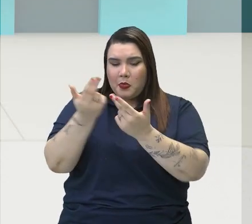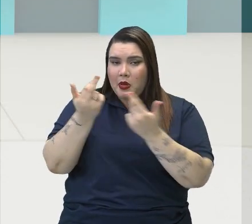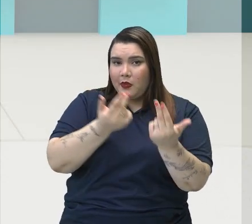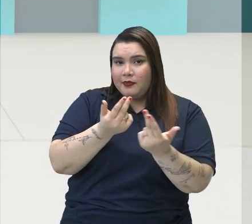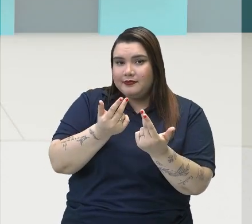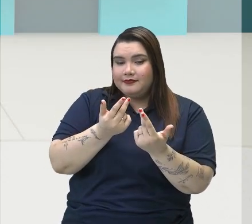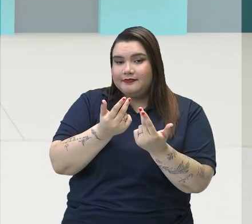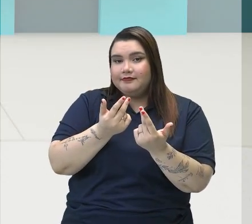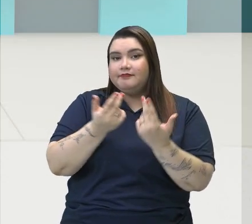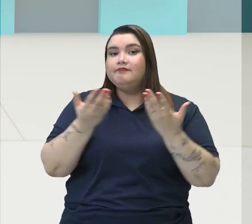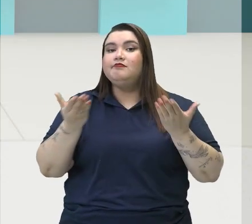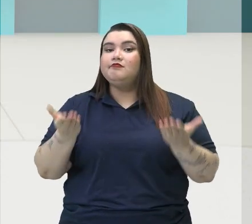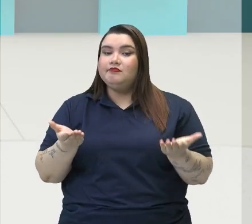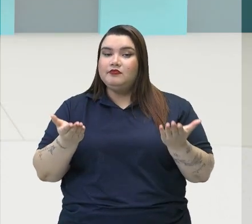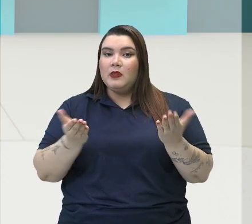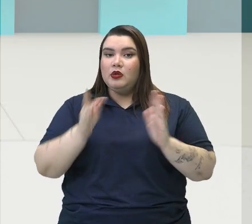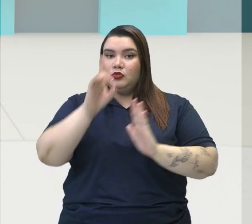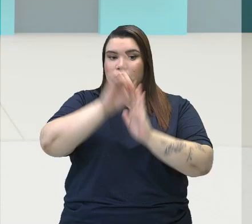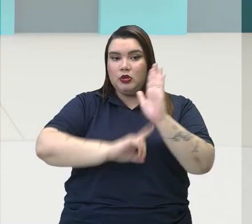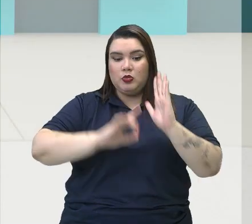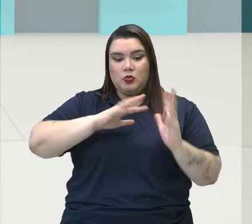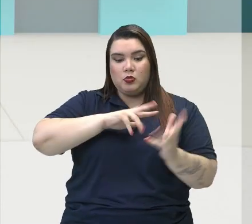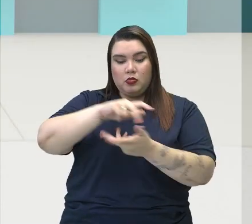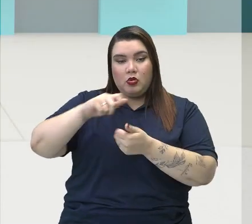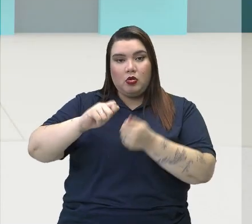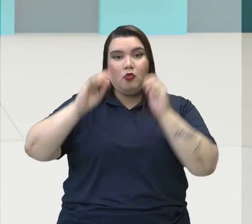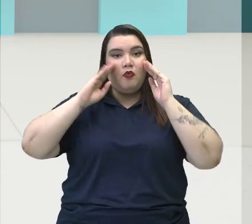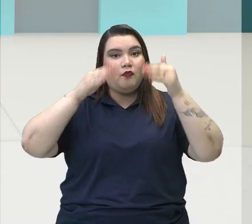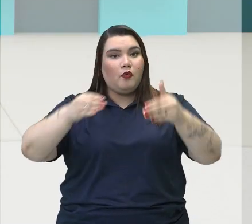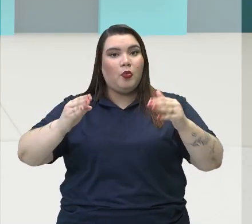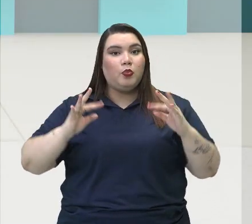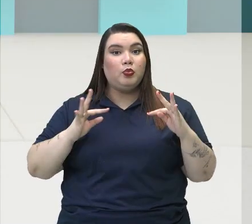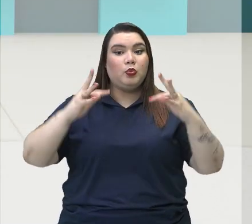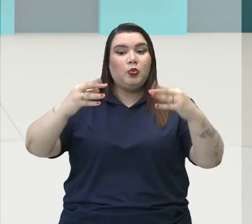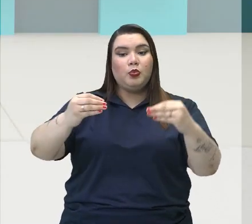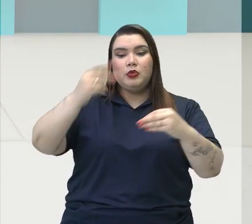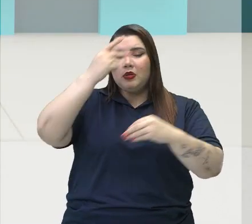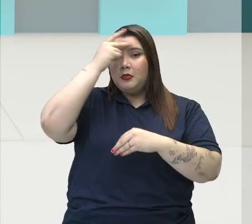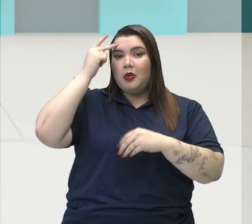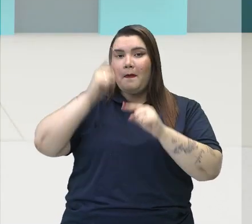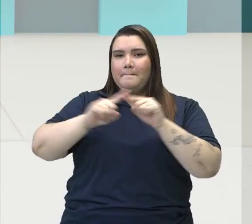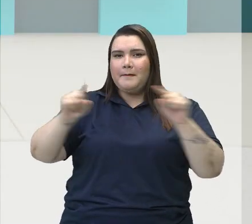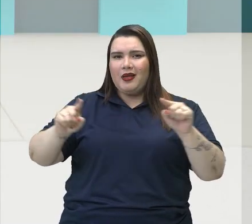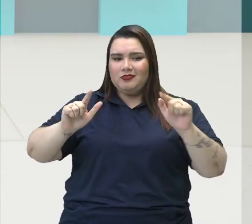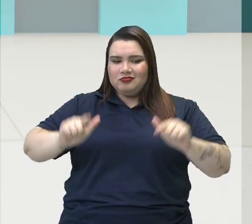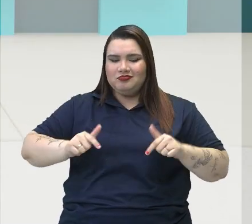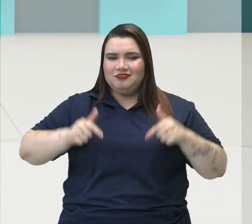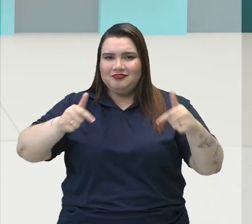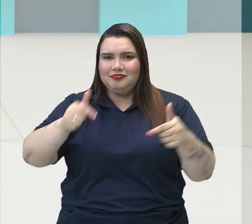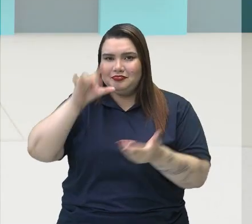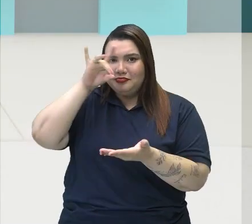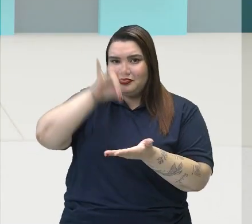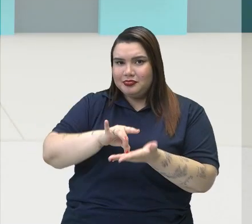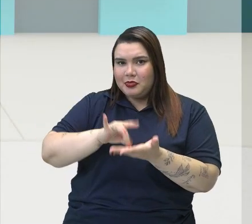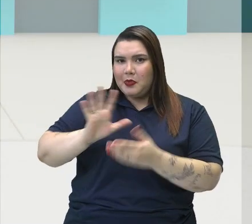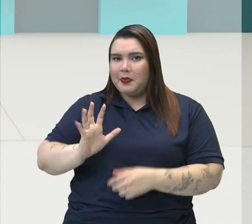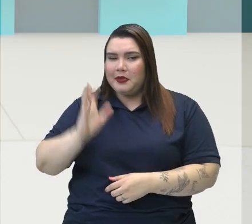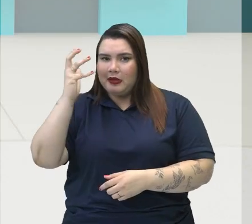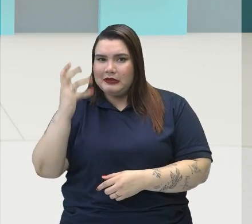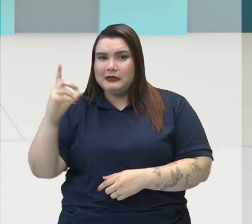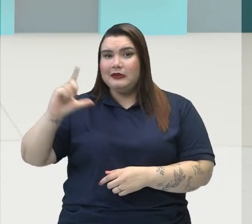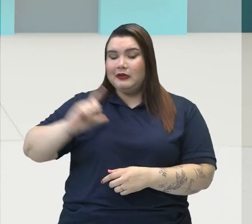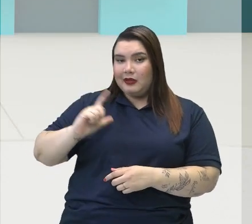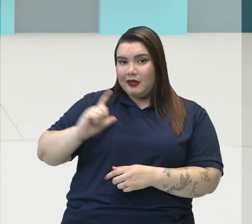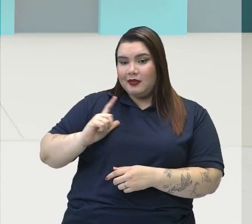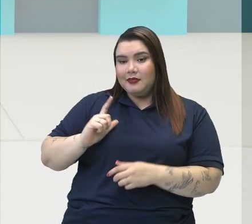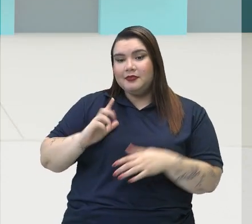universais, eles são direitos que são atribuídos a todos os indivíduos. Mas na prática, isso se sustenta? Isso acontece? Isso é real?